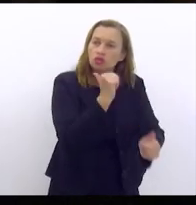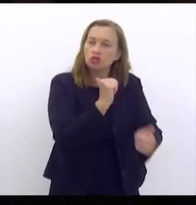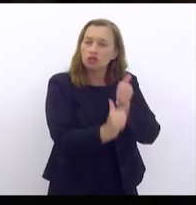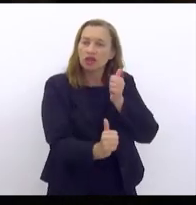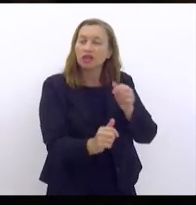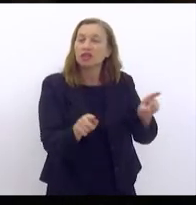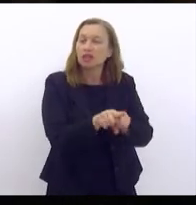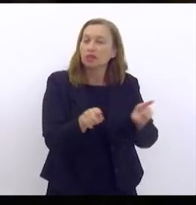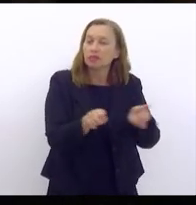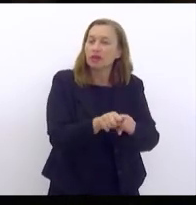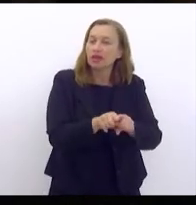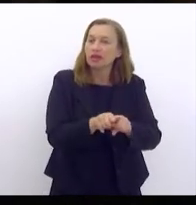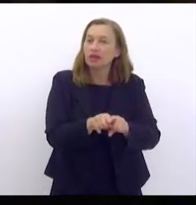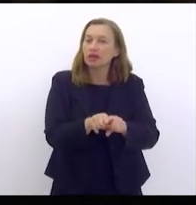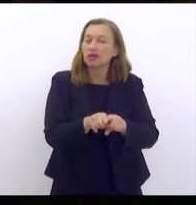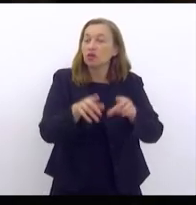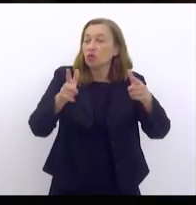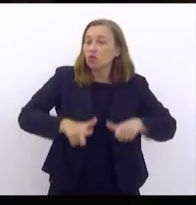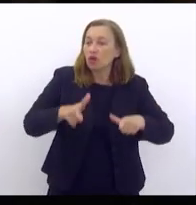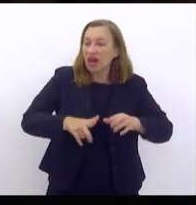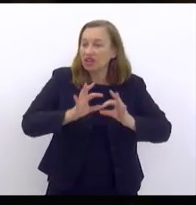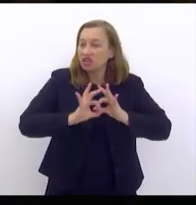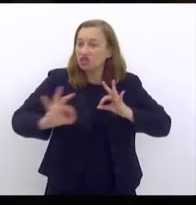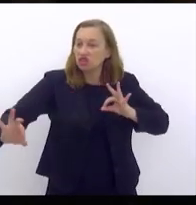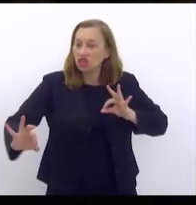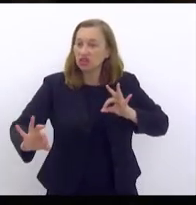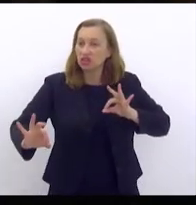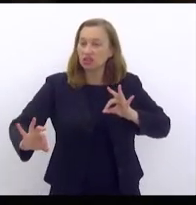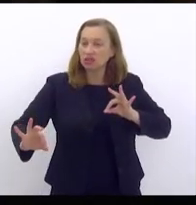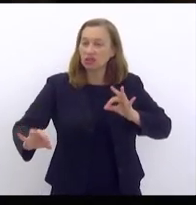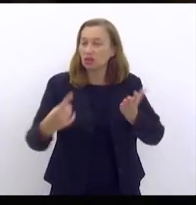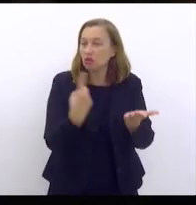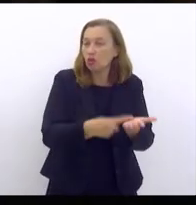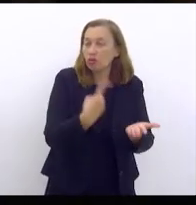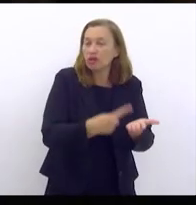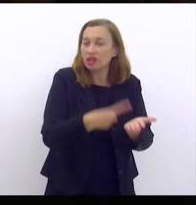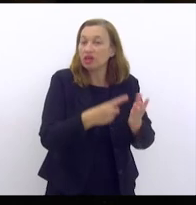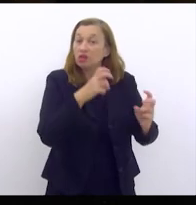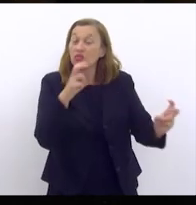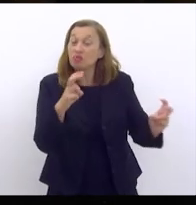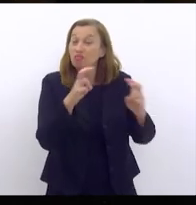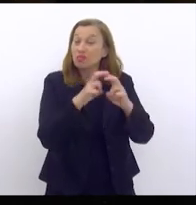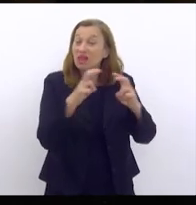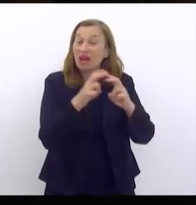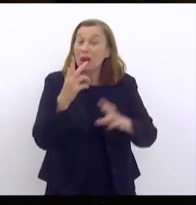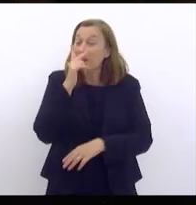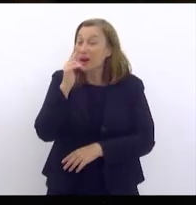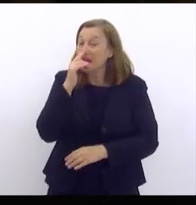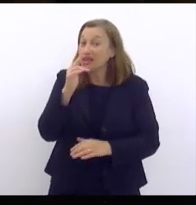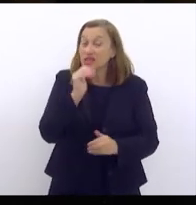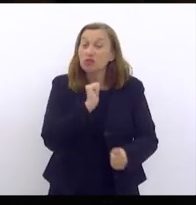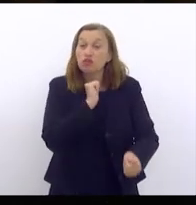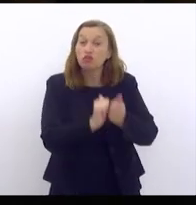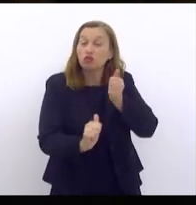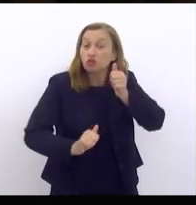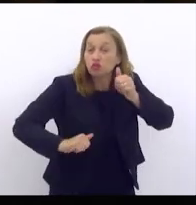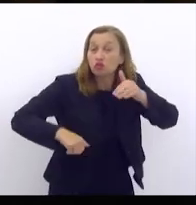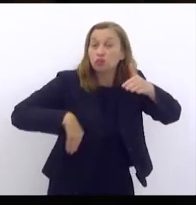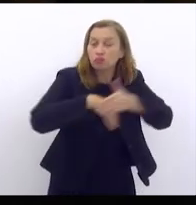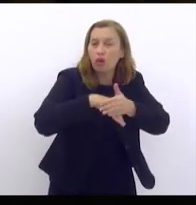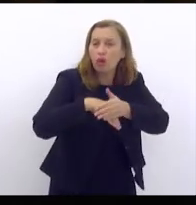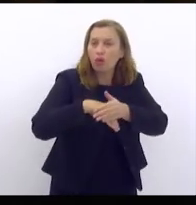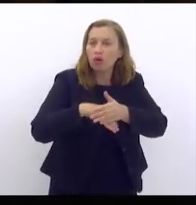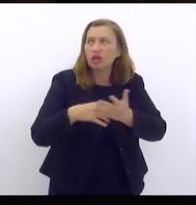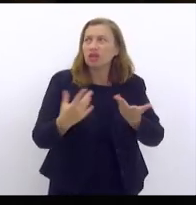logradouros muito distantes dos estádios de futebol. Parece que o futebol, em vez